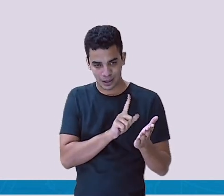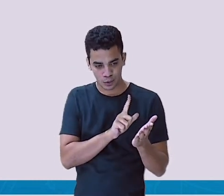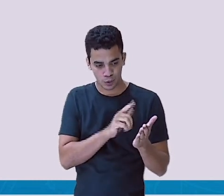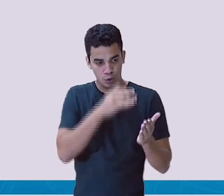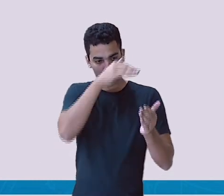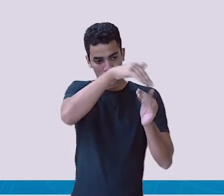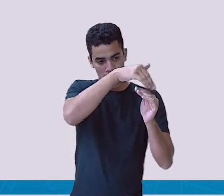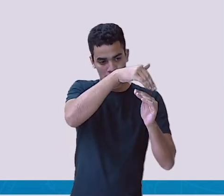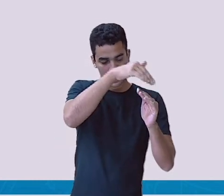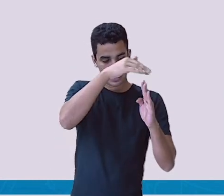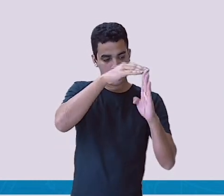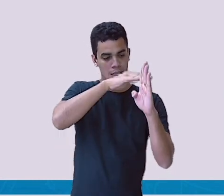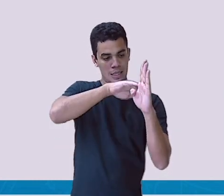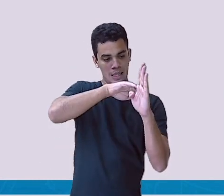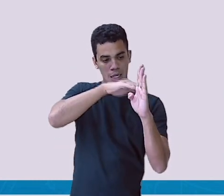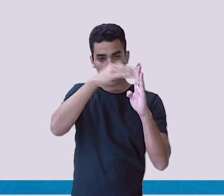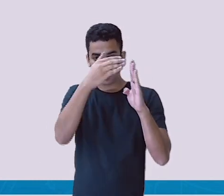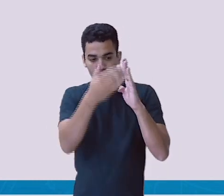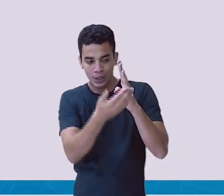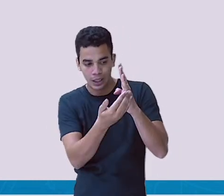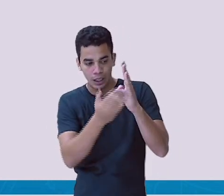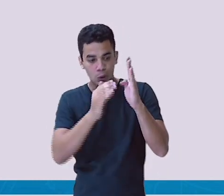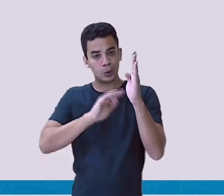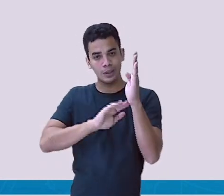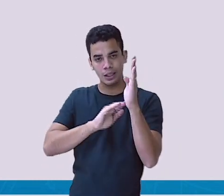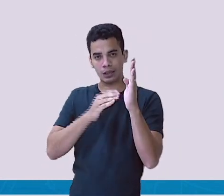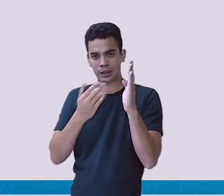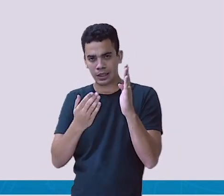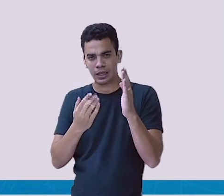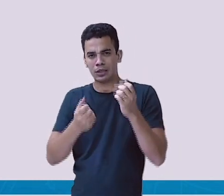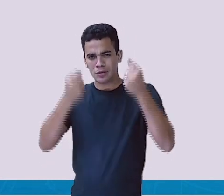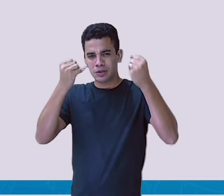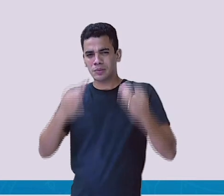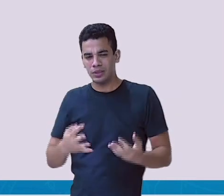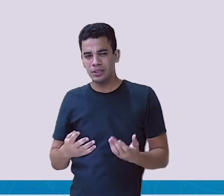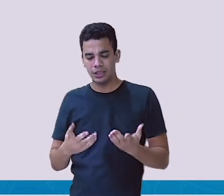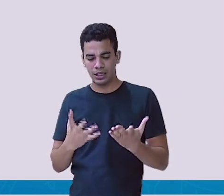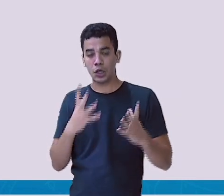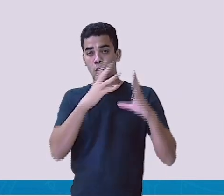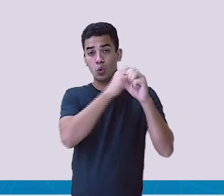aqui. X mais